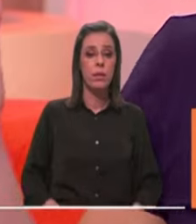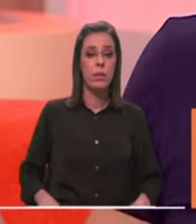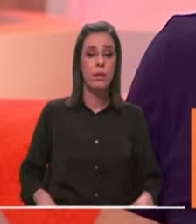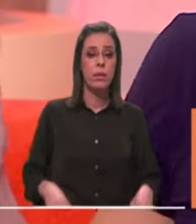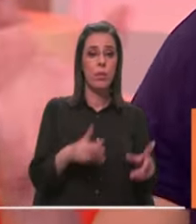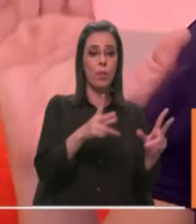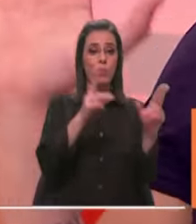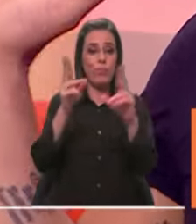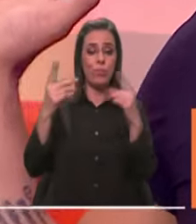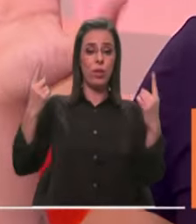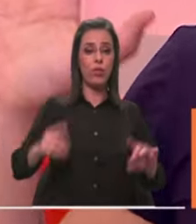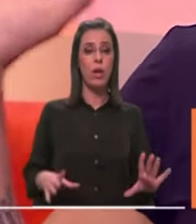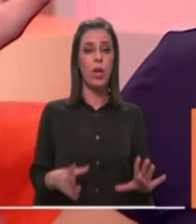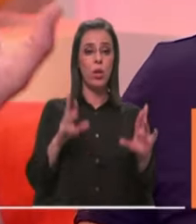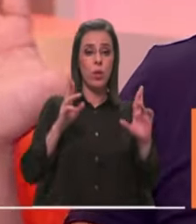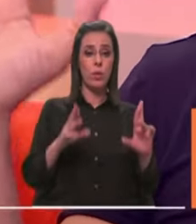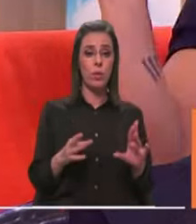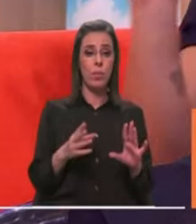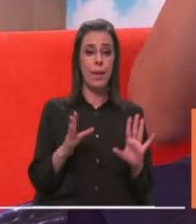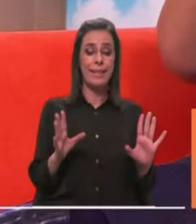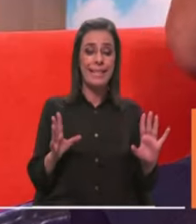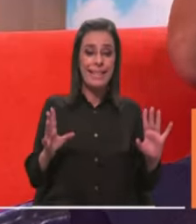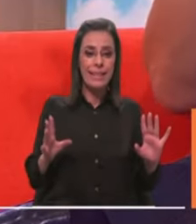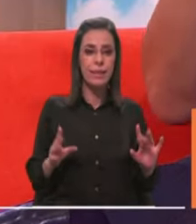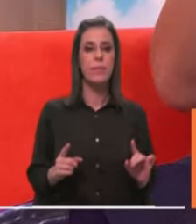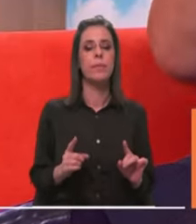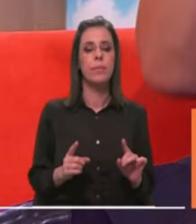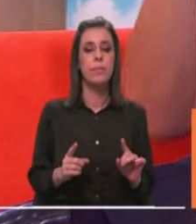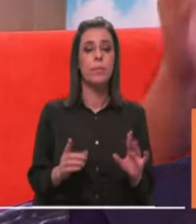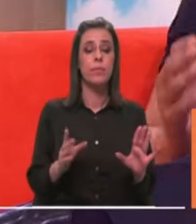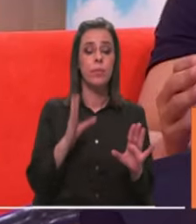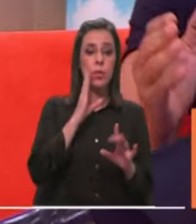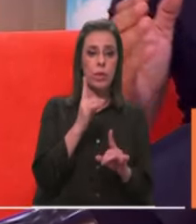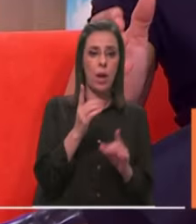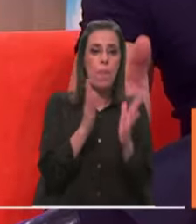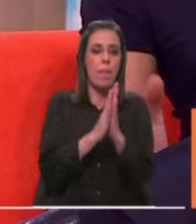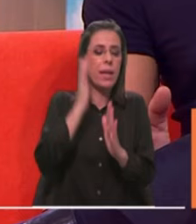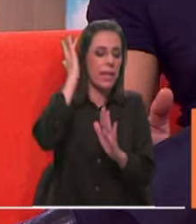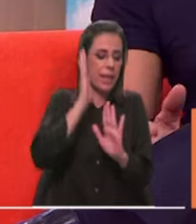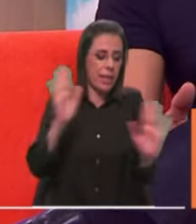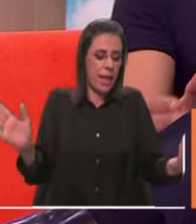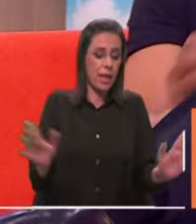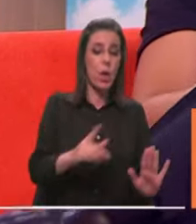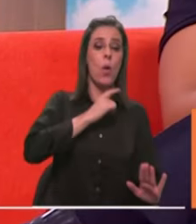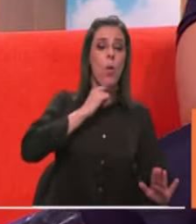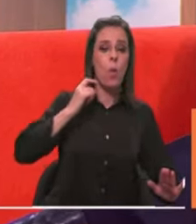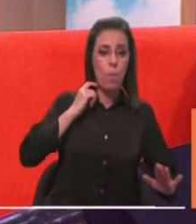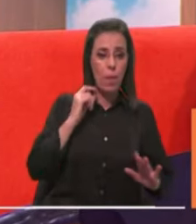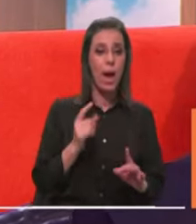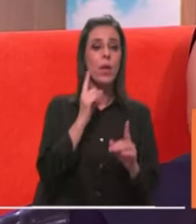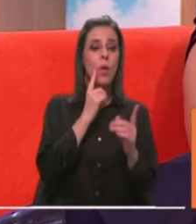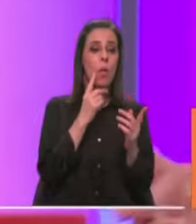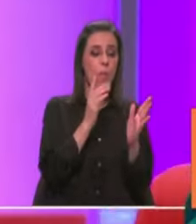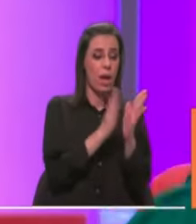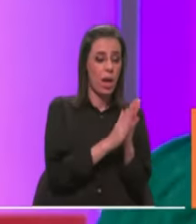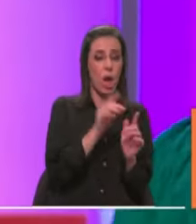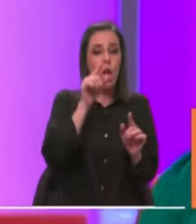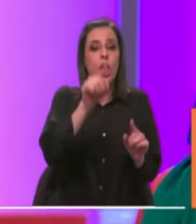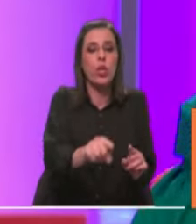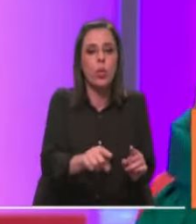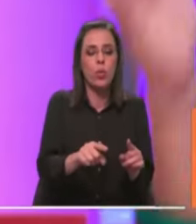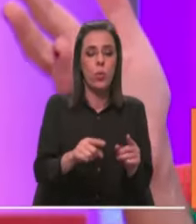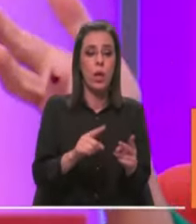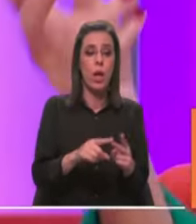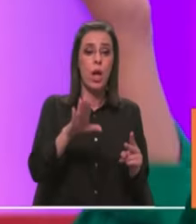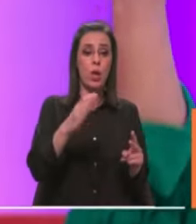trailers por aí portanto eu espero que ia diz eu só sei que há uma santa e que há um padre e uma Beata e que HS tu e a e